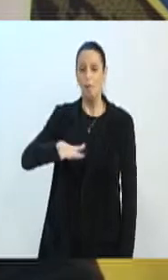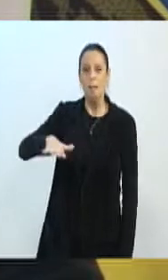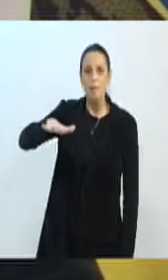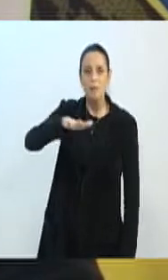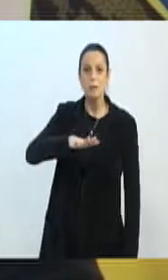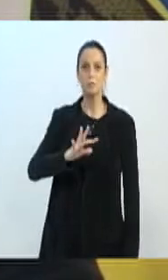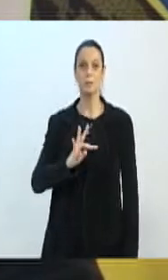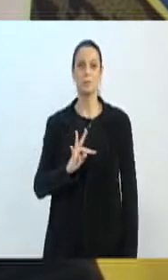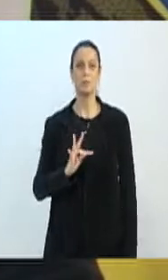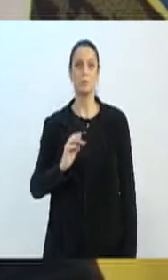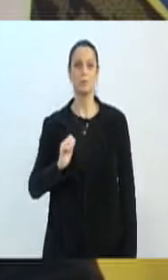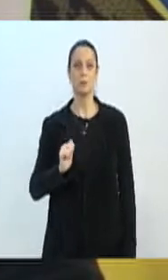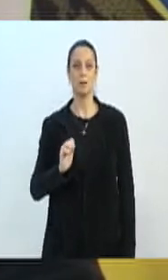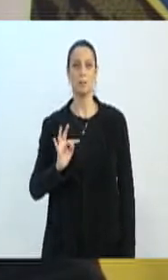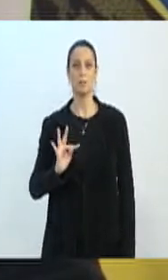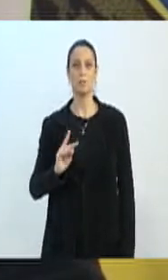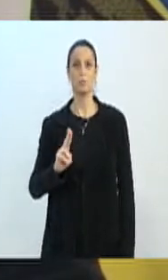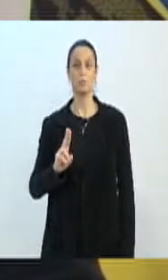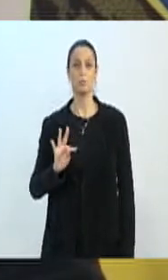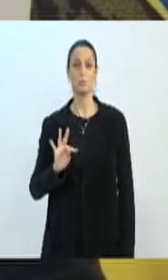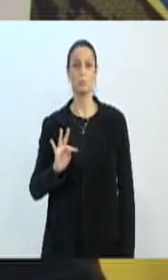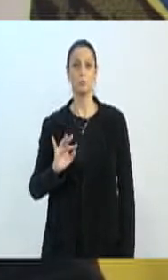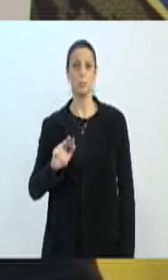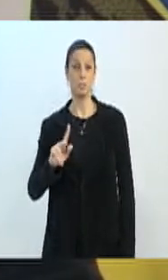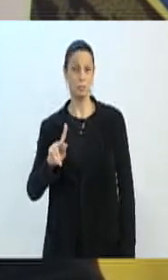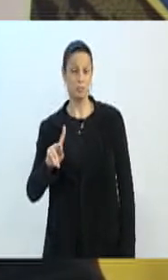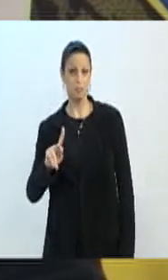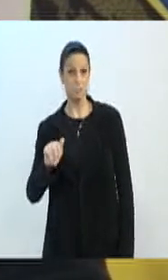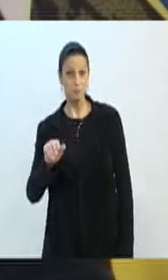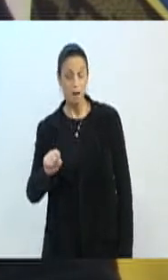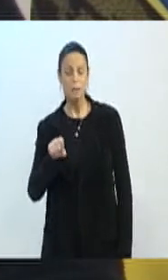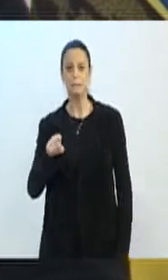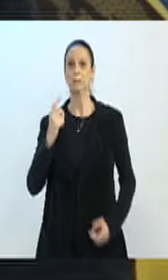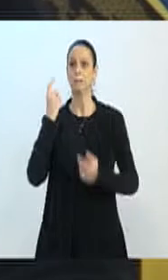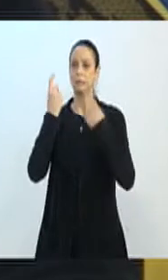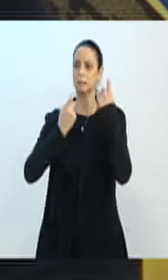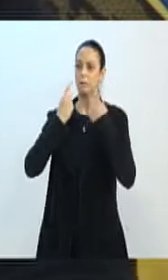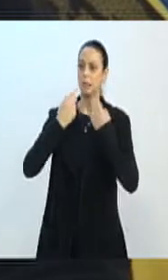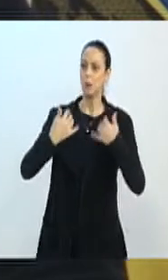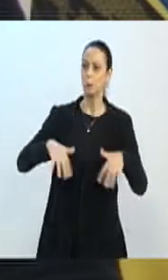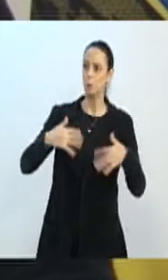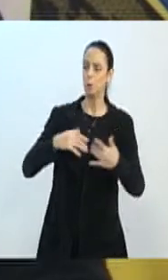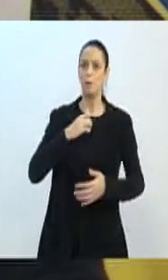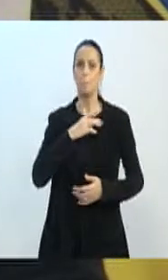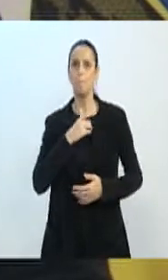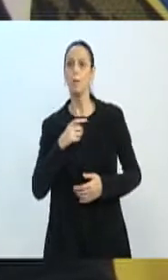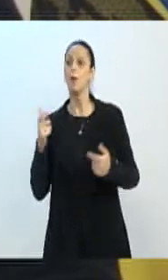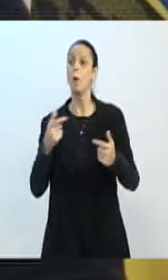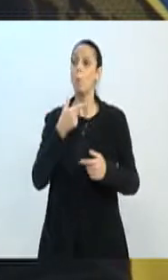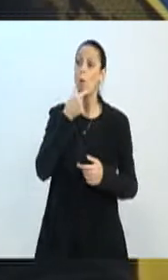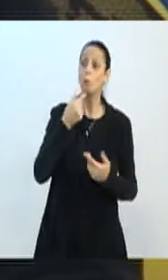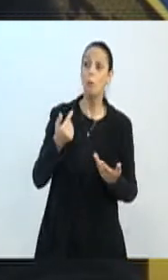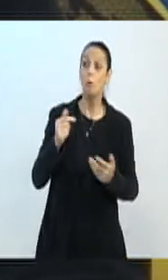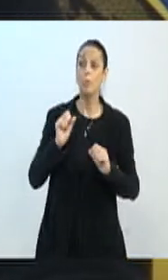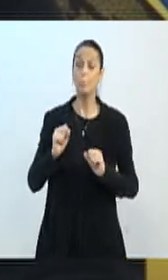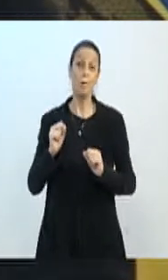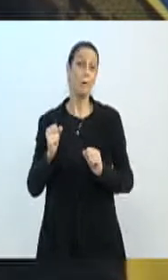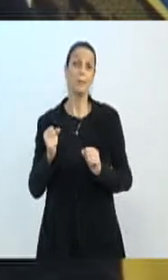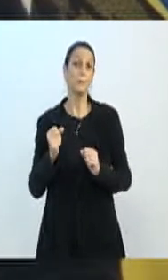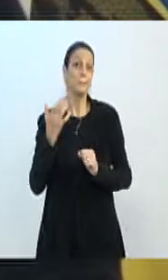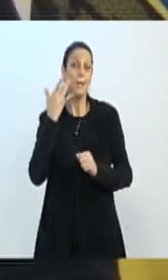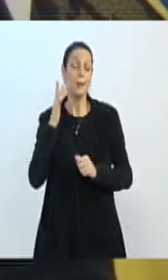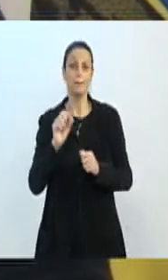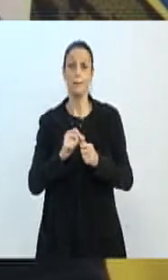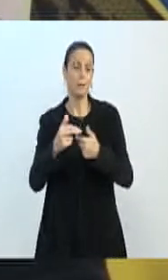eu sei que o povo está apreensivo O povo tá muito preocupado e Olá seguindo é